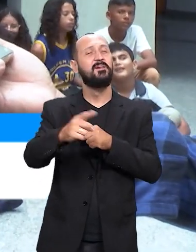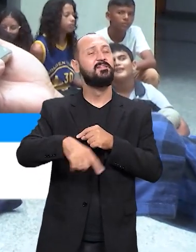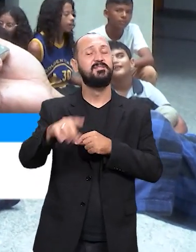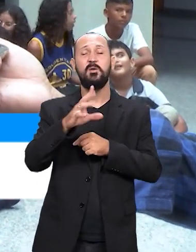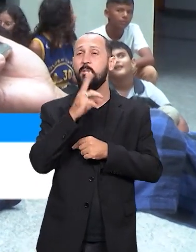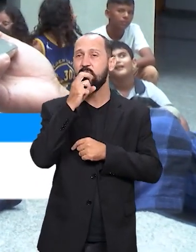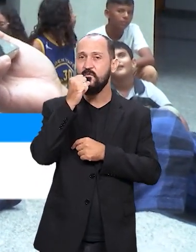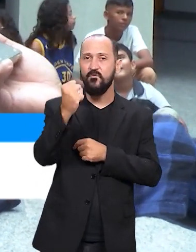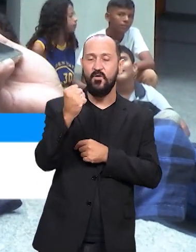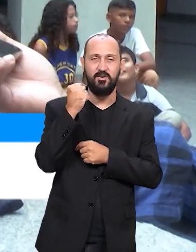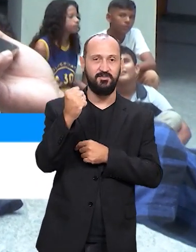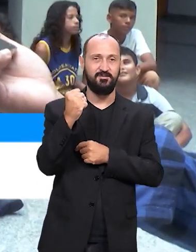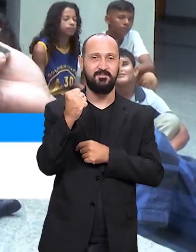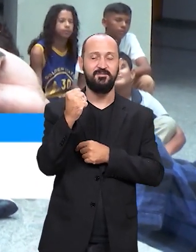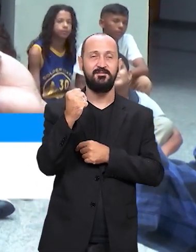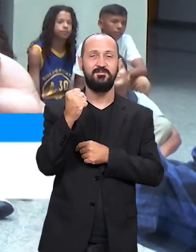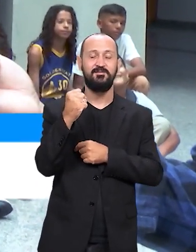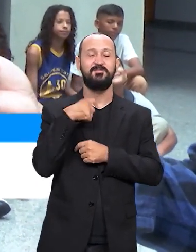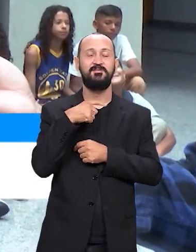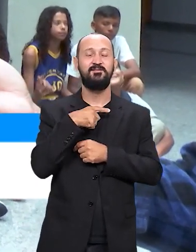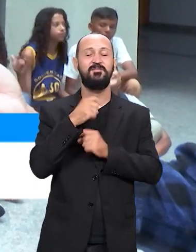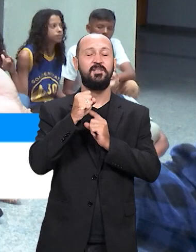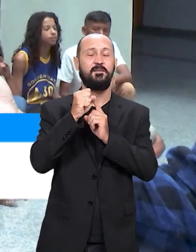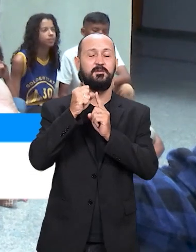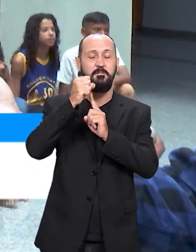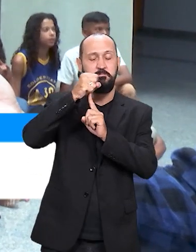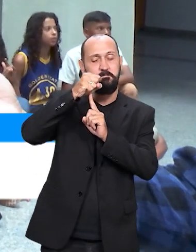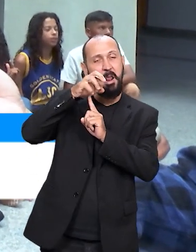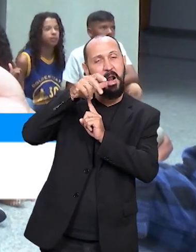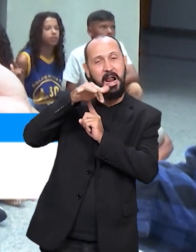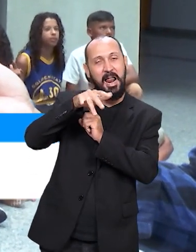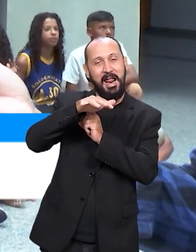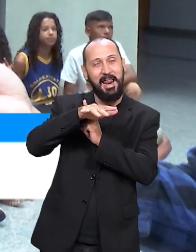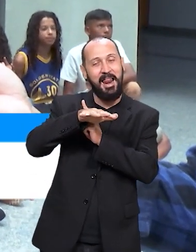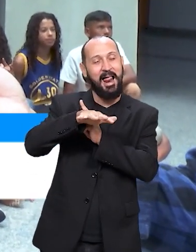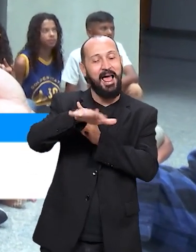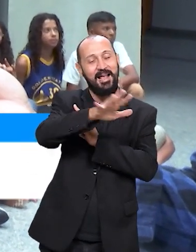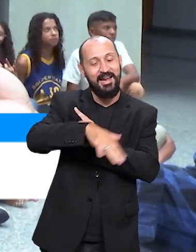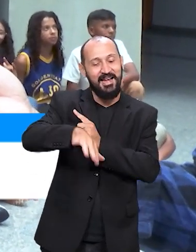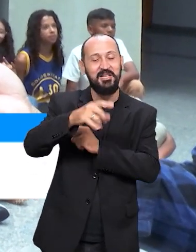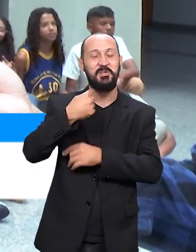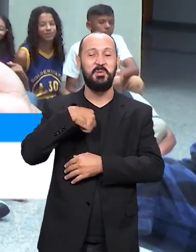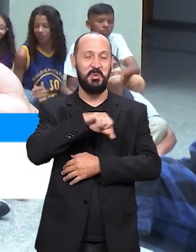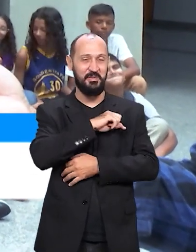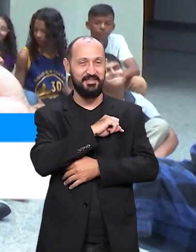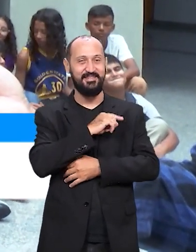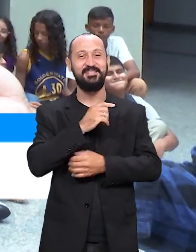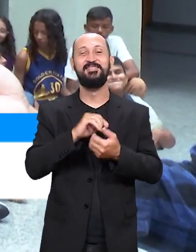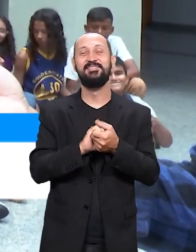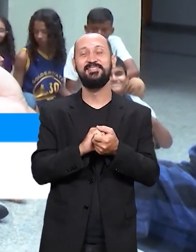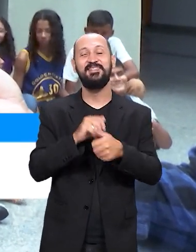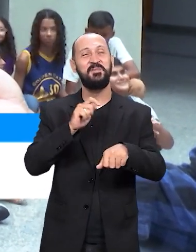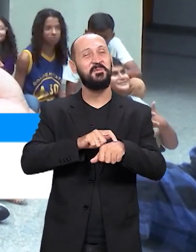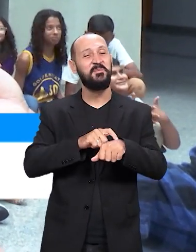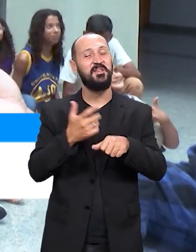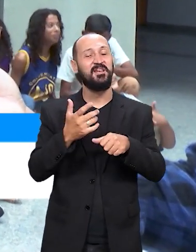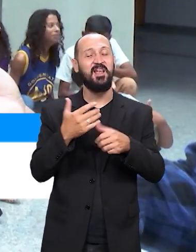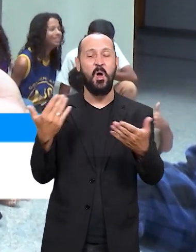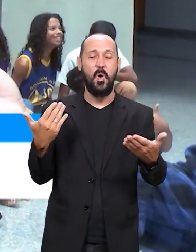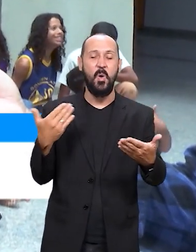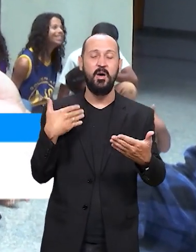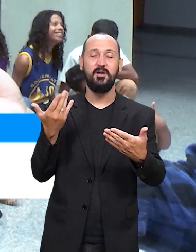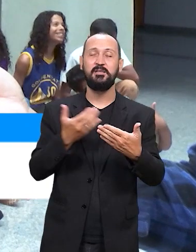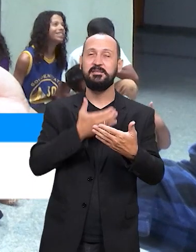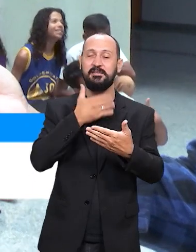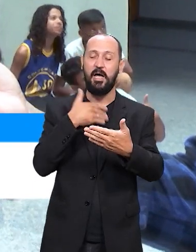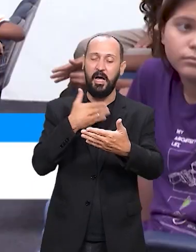porque eles têm uma energia muito forte e isso acaba irradiando, contagiando todos nós. É momento final